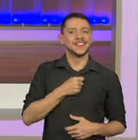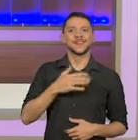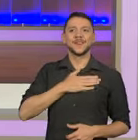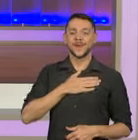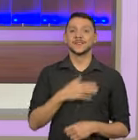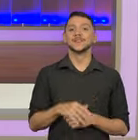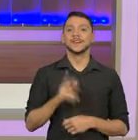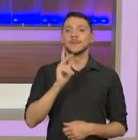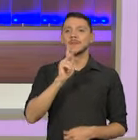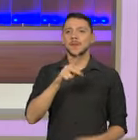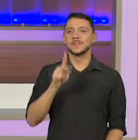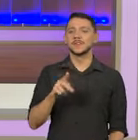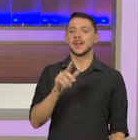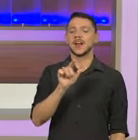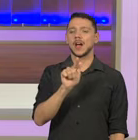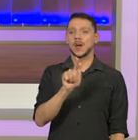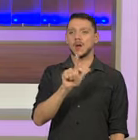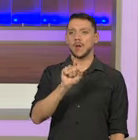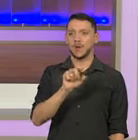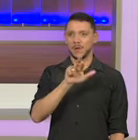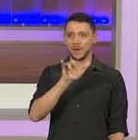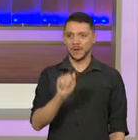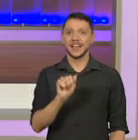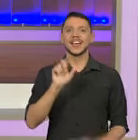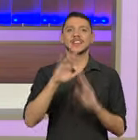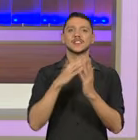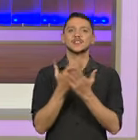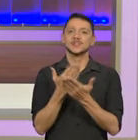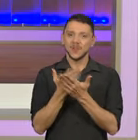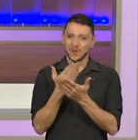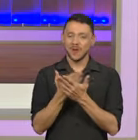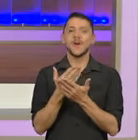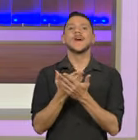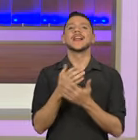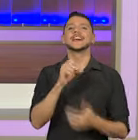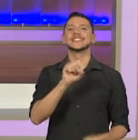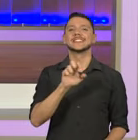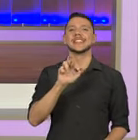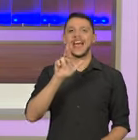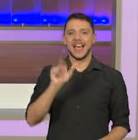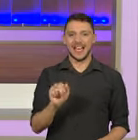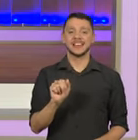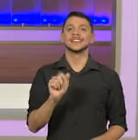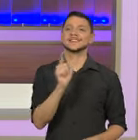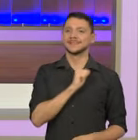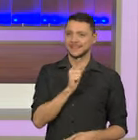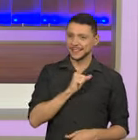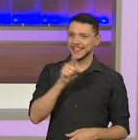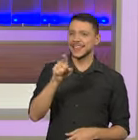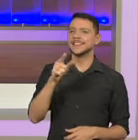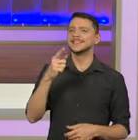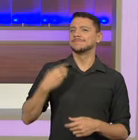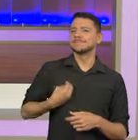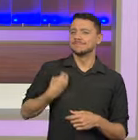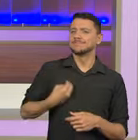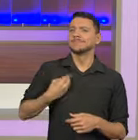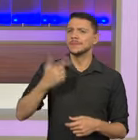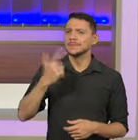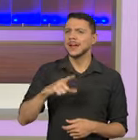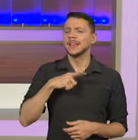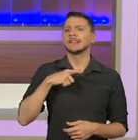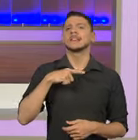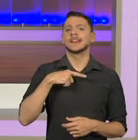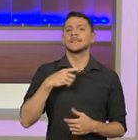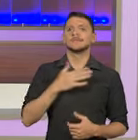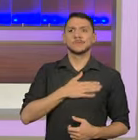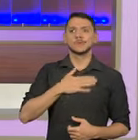Santos Fonseca, Escola César Iazigi. E boa tarde, Judite Guimarães presente, beijo. Olha lá o Espelino Afrodite, gostei.